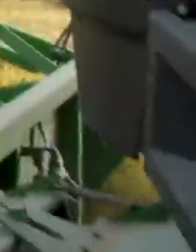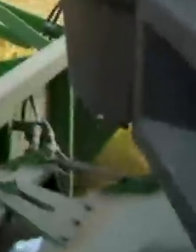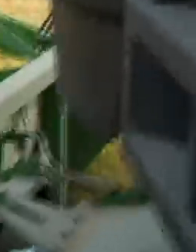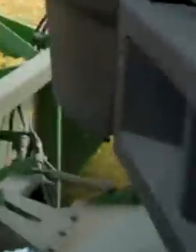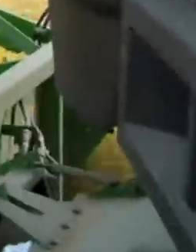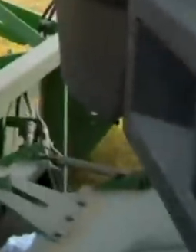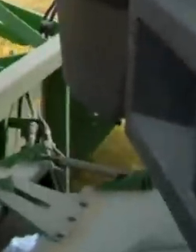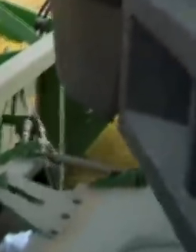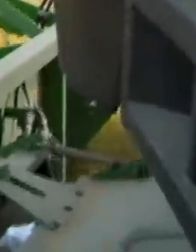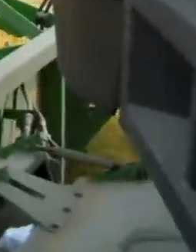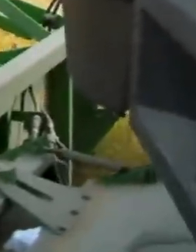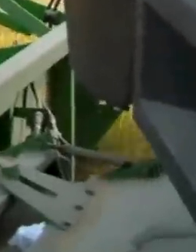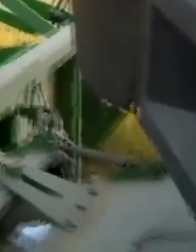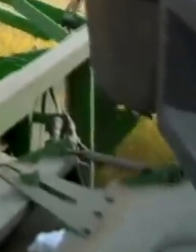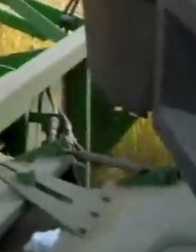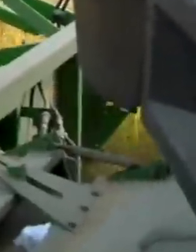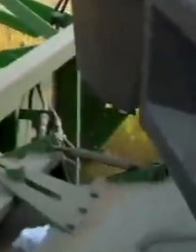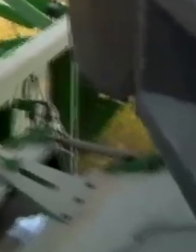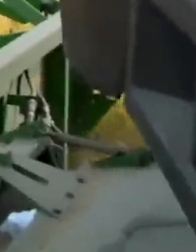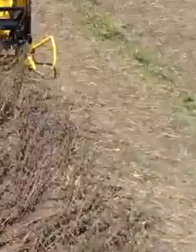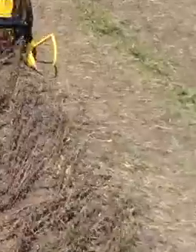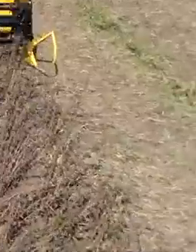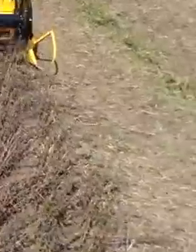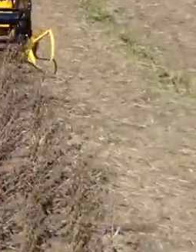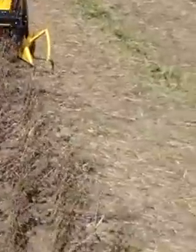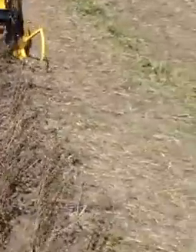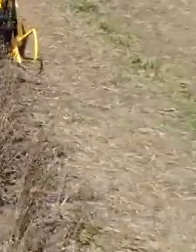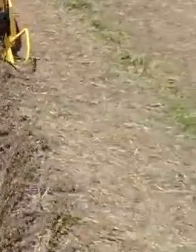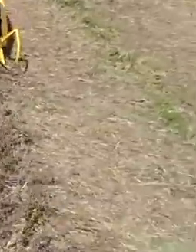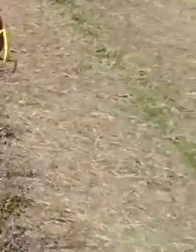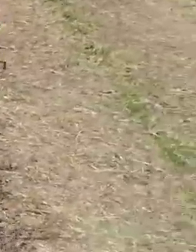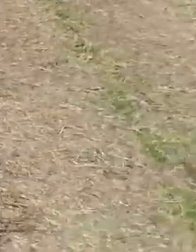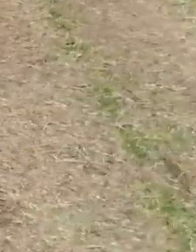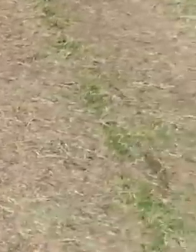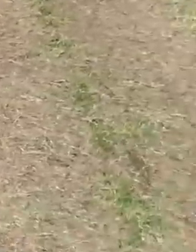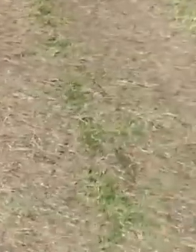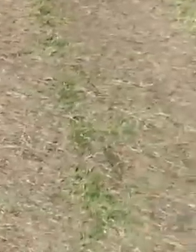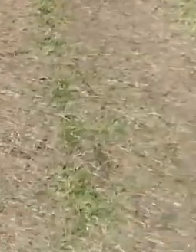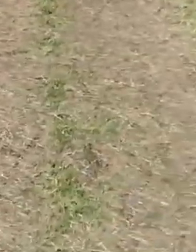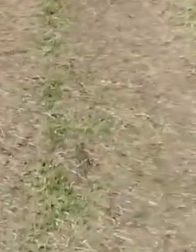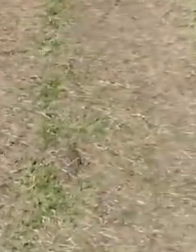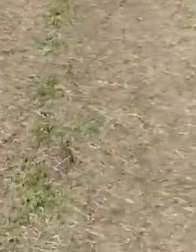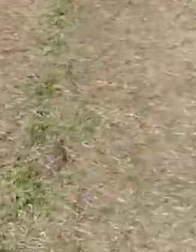E aí E aí